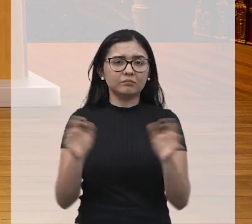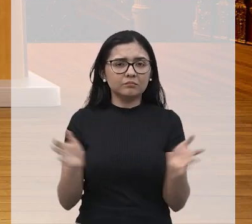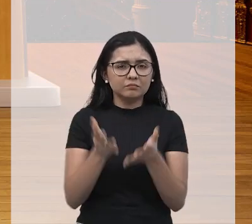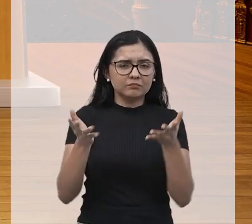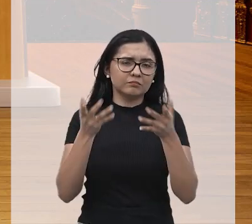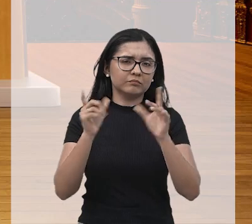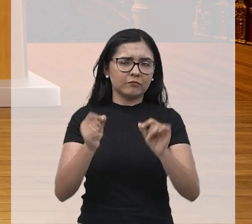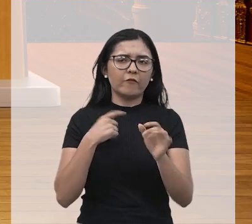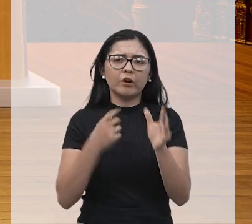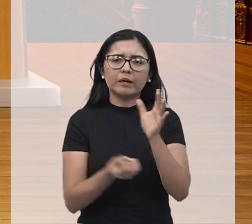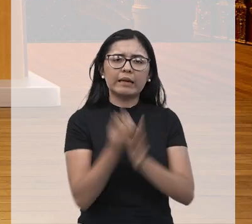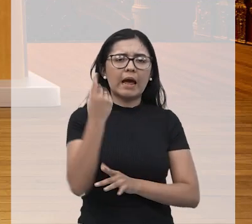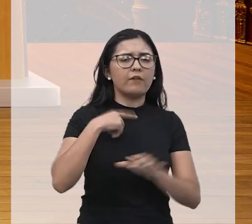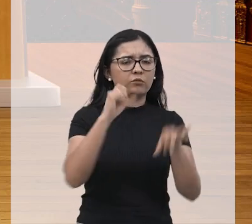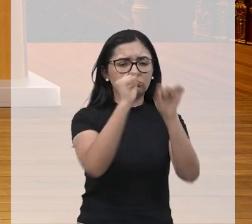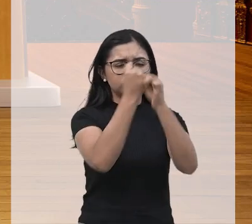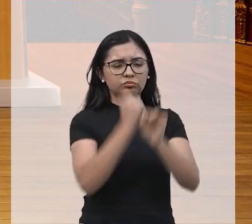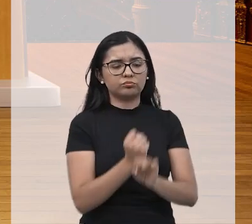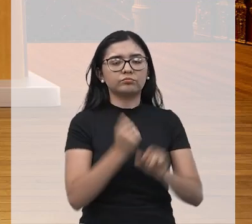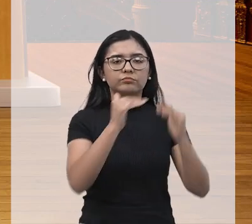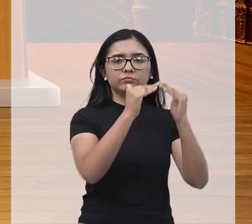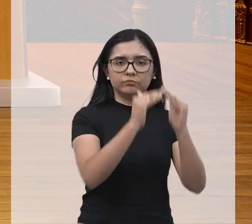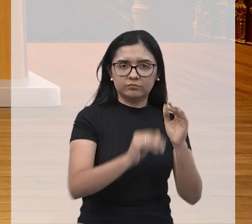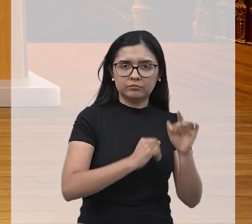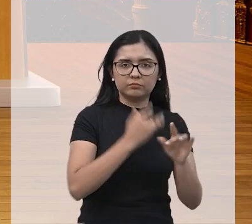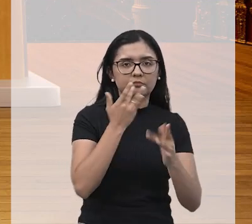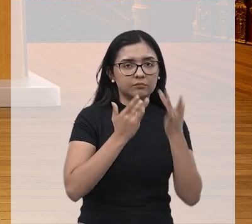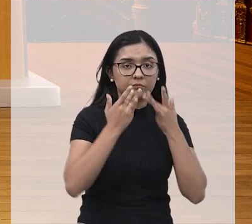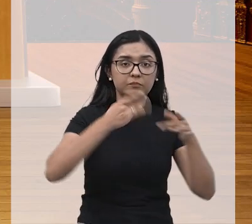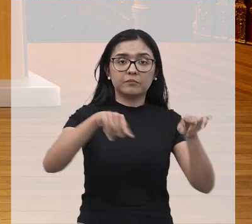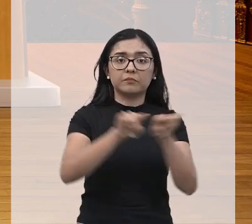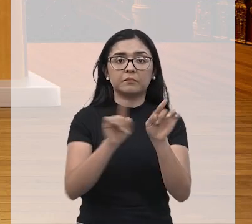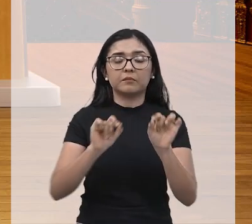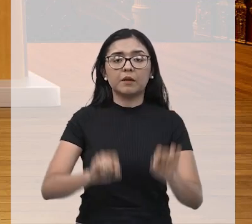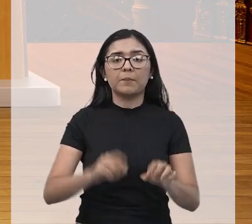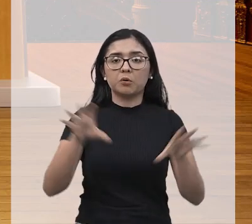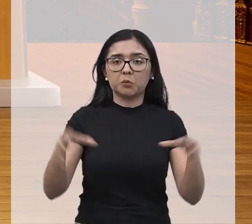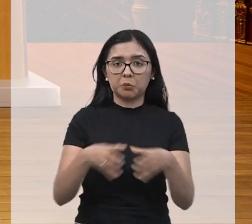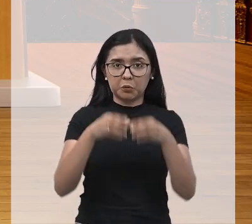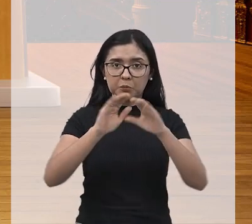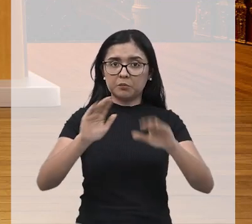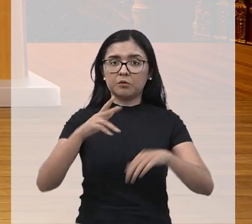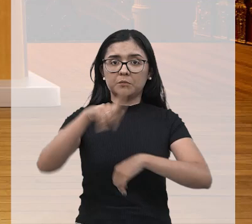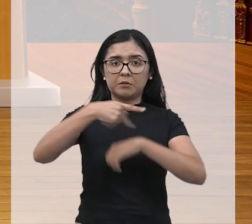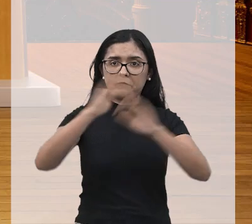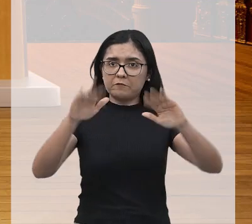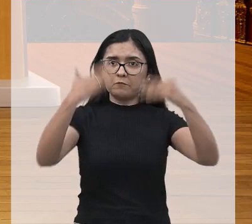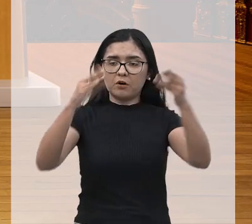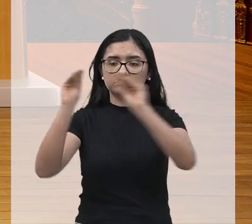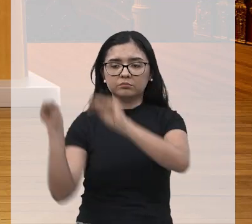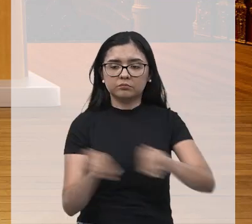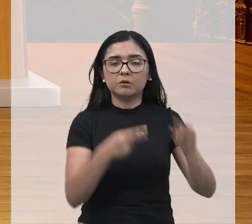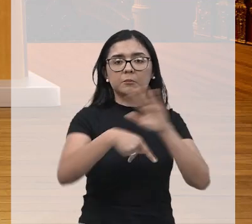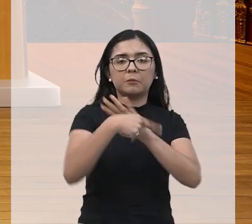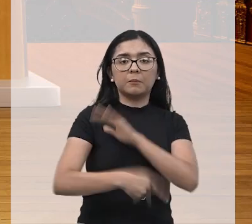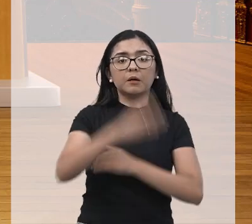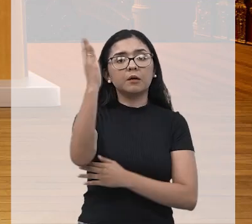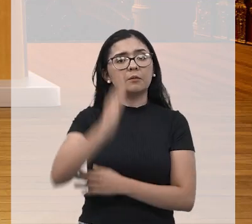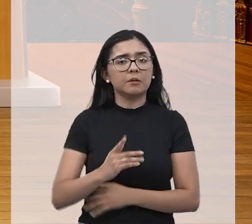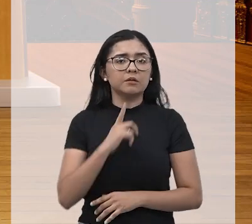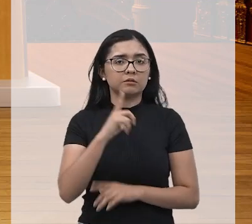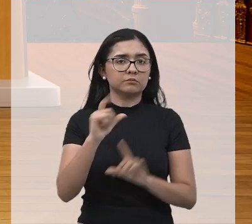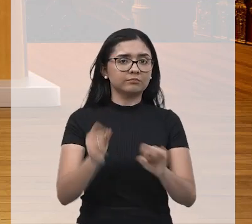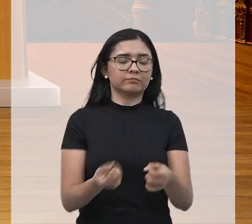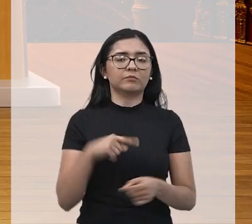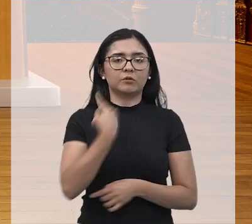vamos construir teatros, vem grupos de teatro encenar aqui, a gente